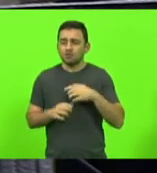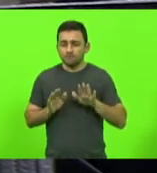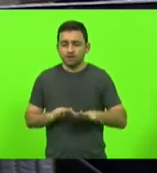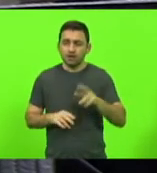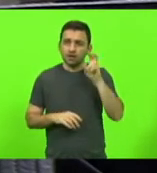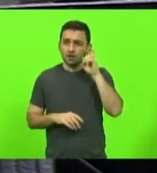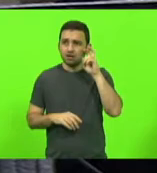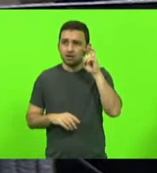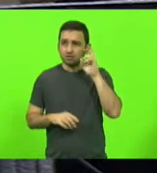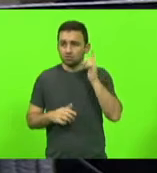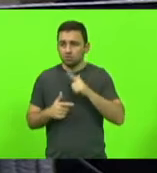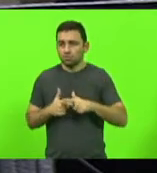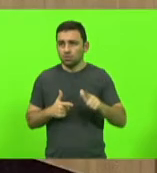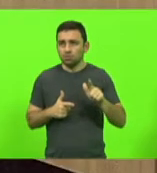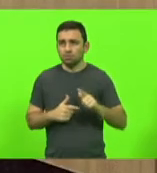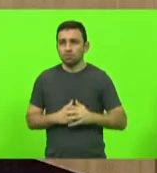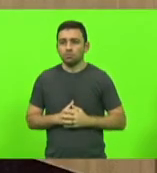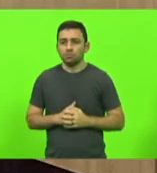ser tocado do plenário ele.